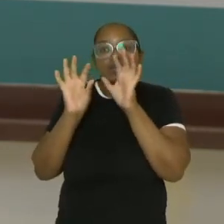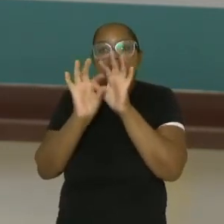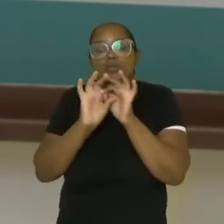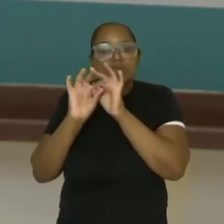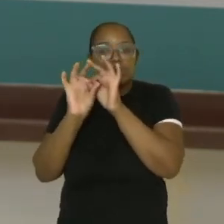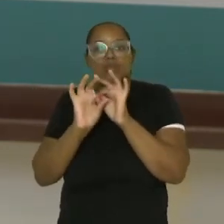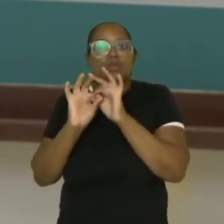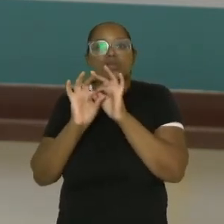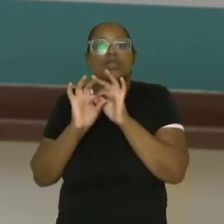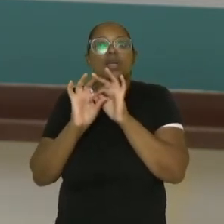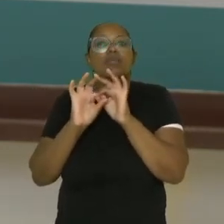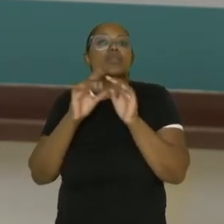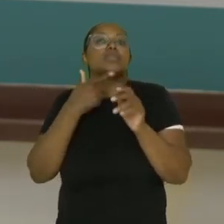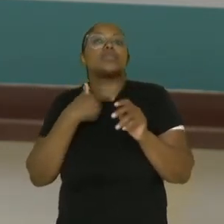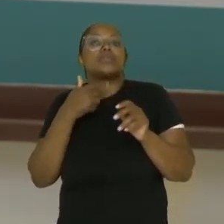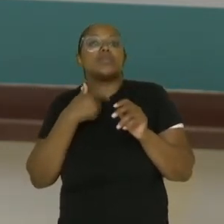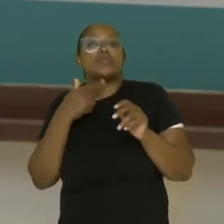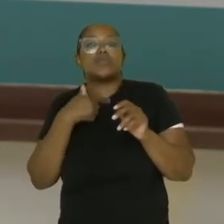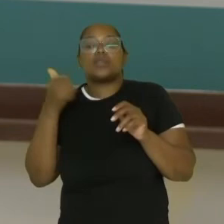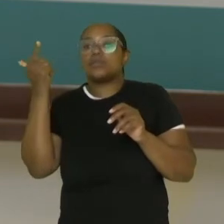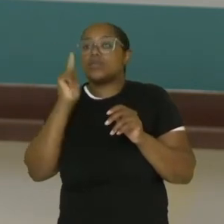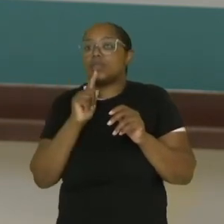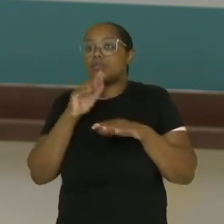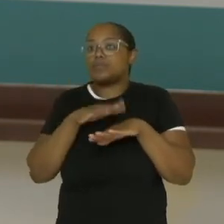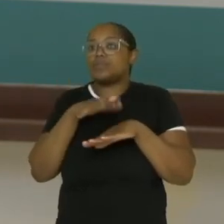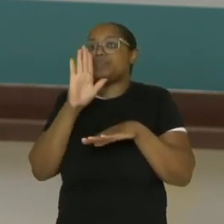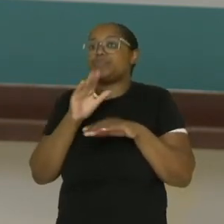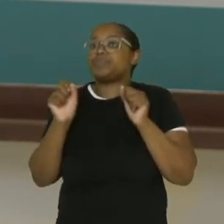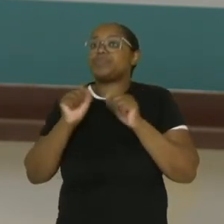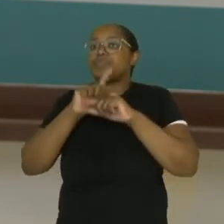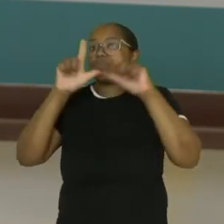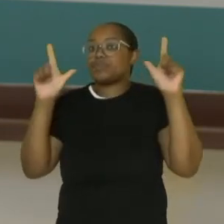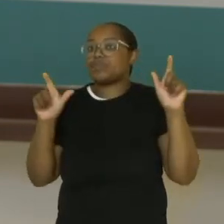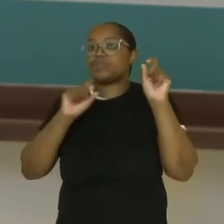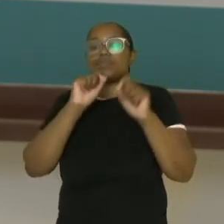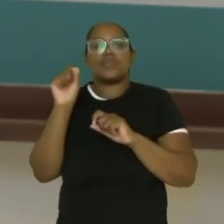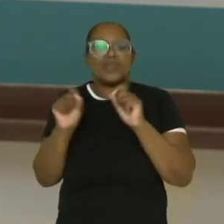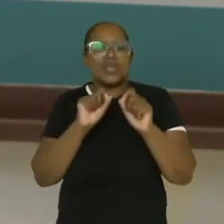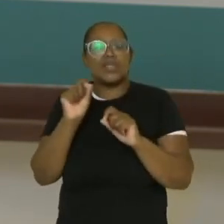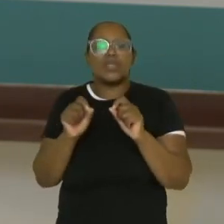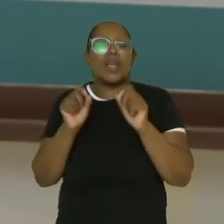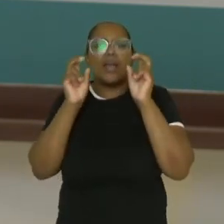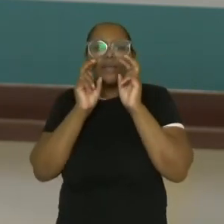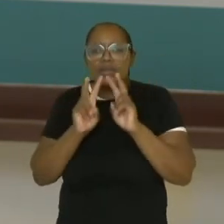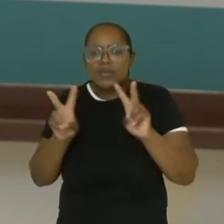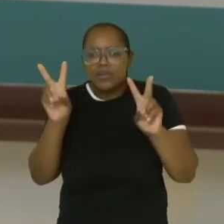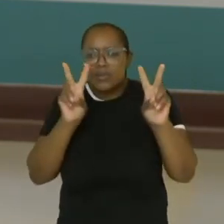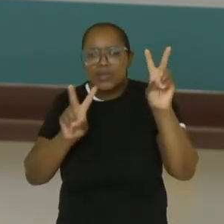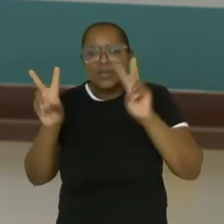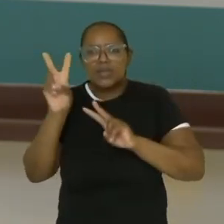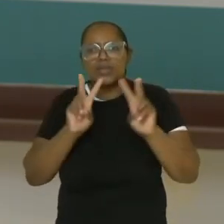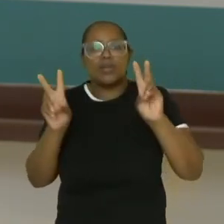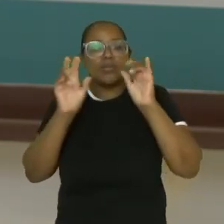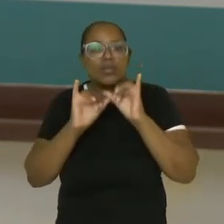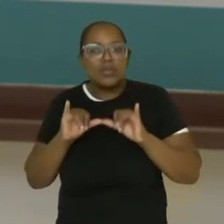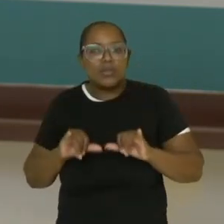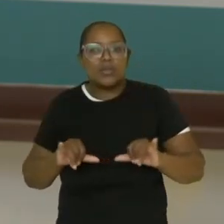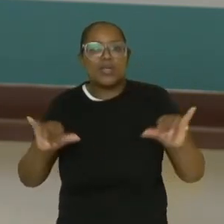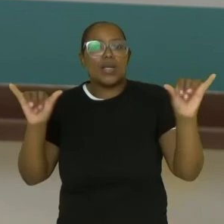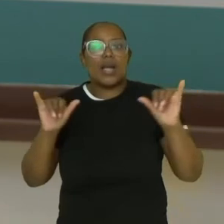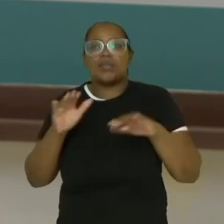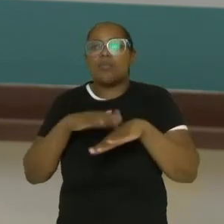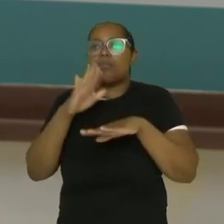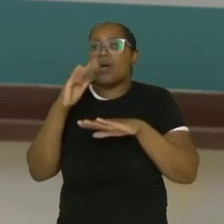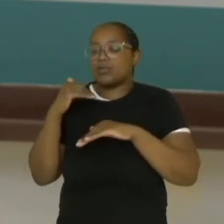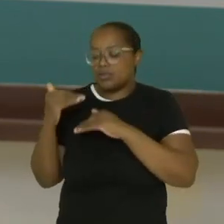integrado e esta vontade de ganhar mais. Claro que se estabelece também a visualização de um mercado muito mais